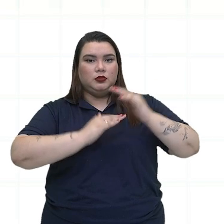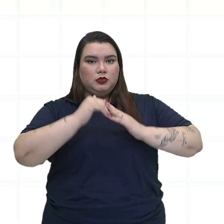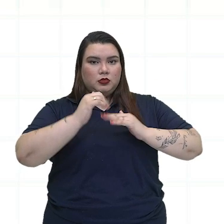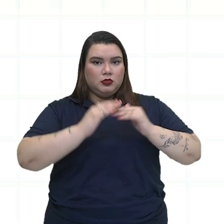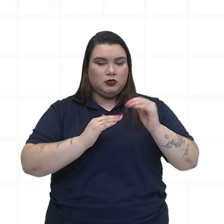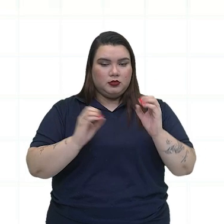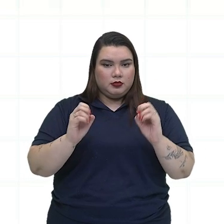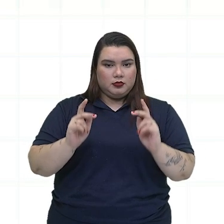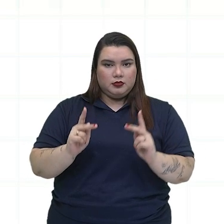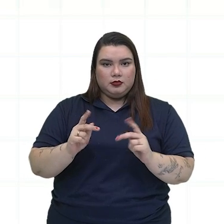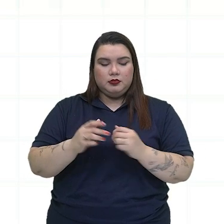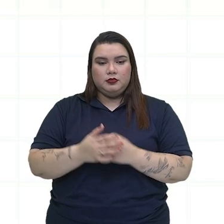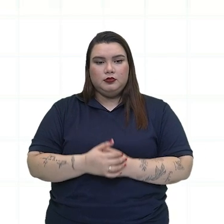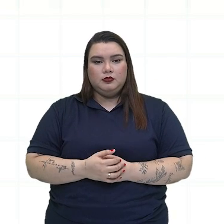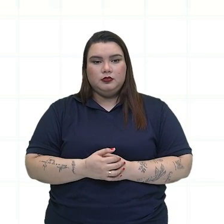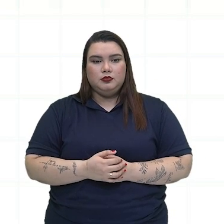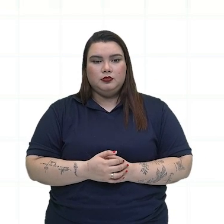né?